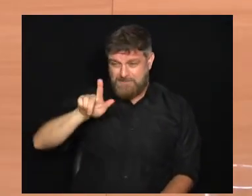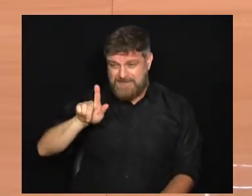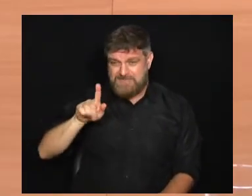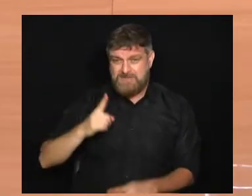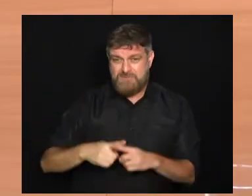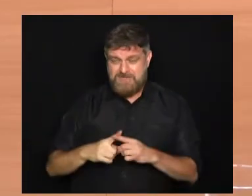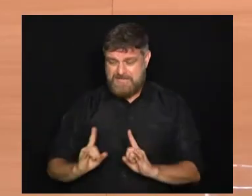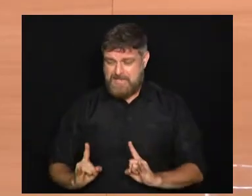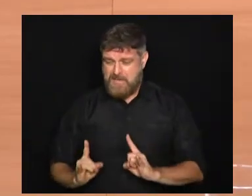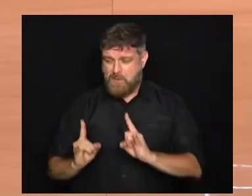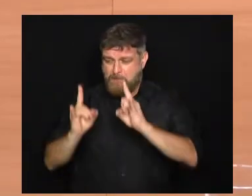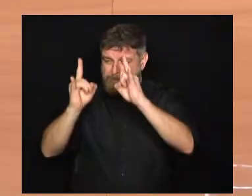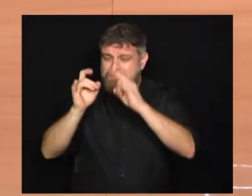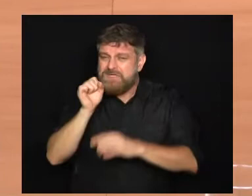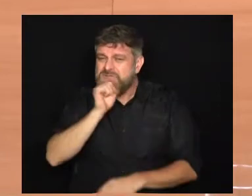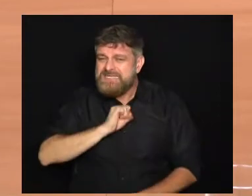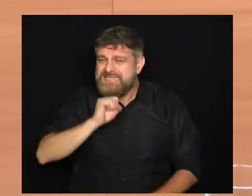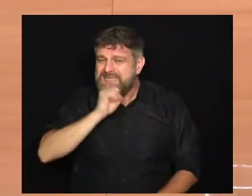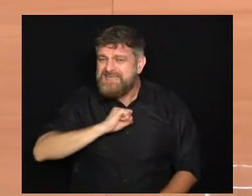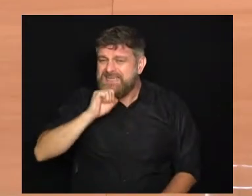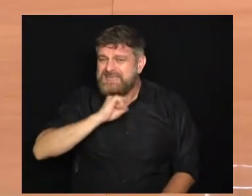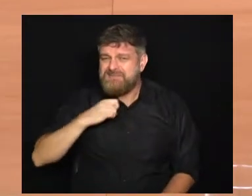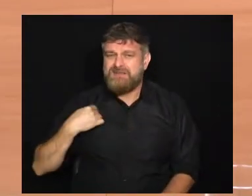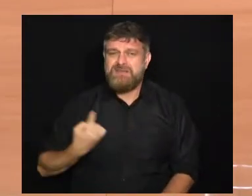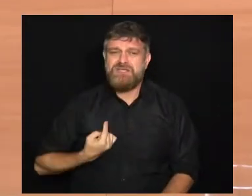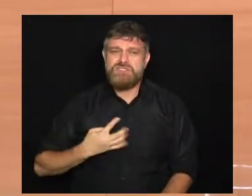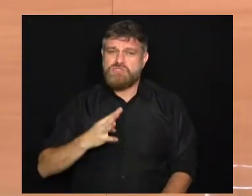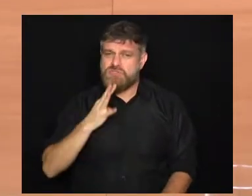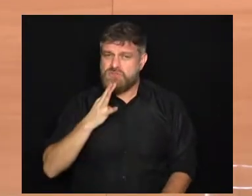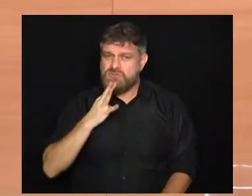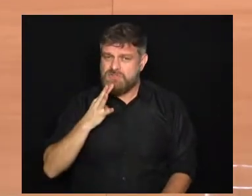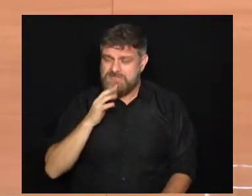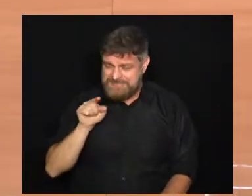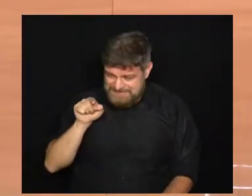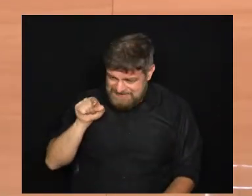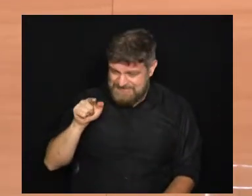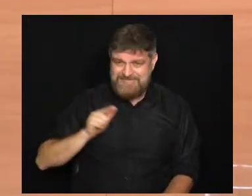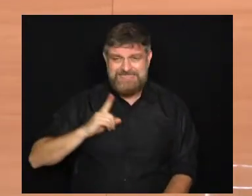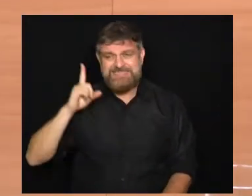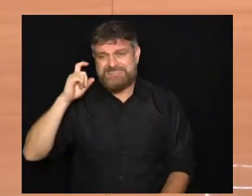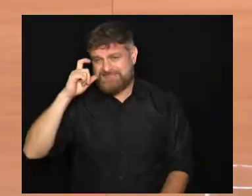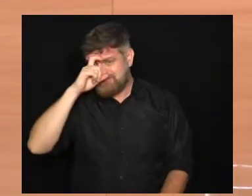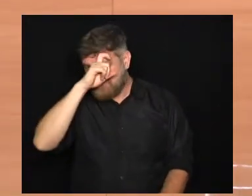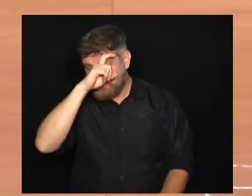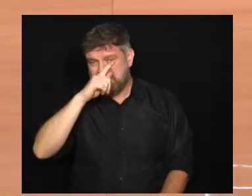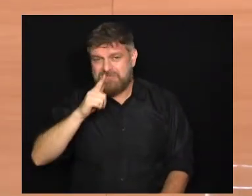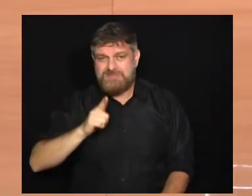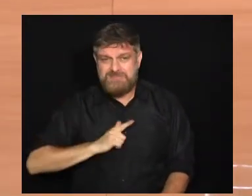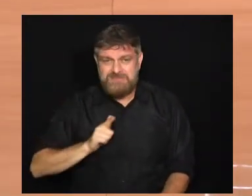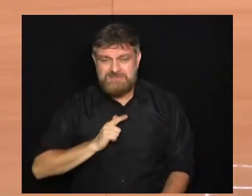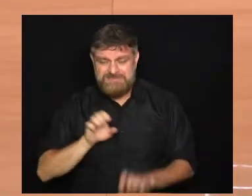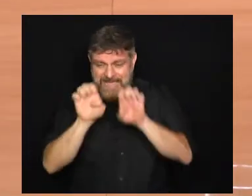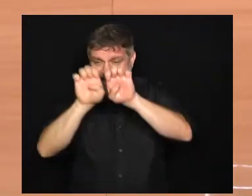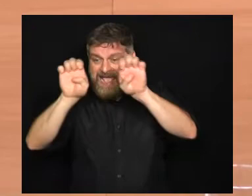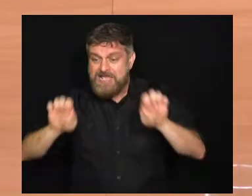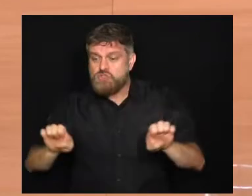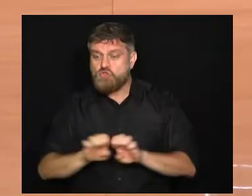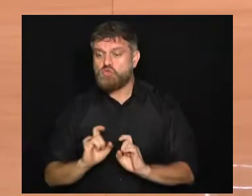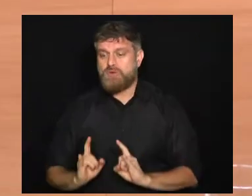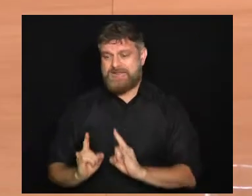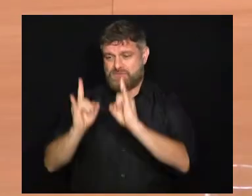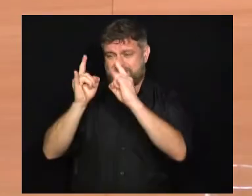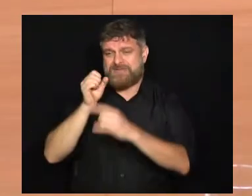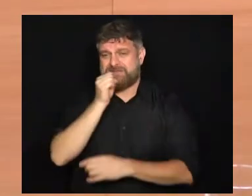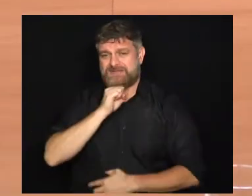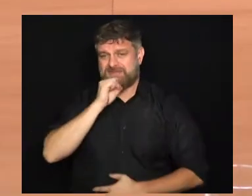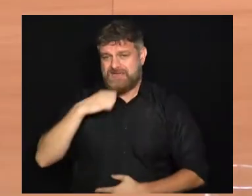prédio já mais antigo, que a gente já conhece toda as dificuldades estruturais, mas